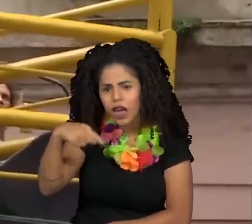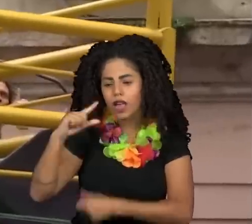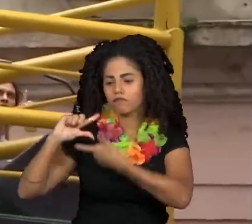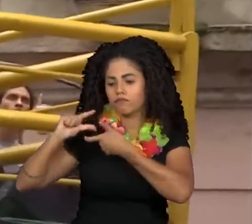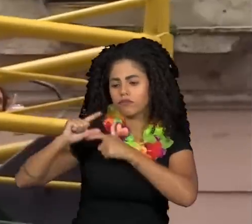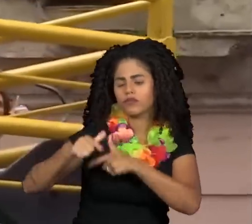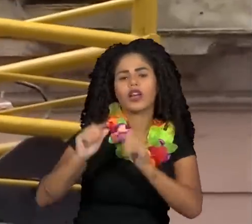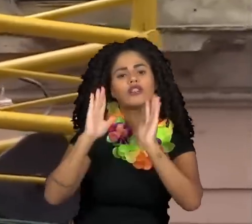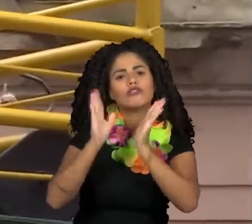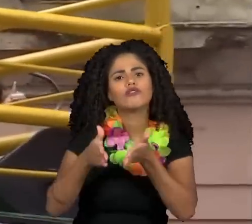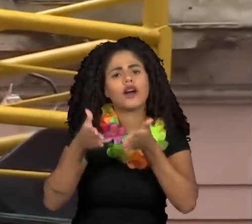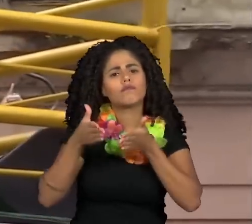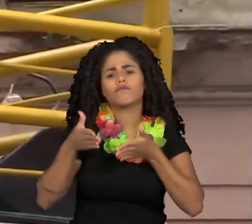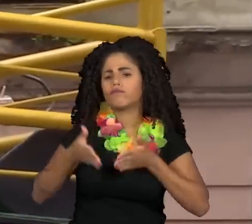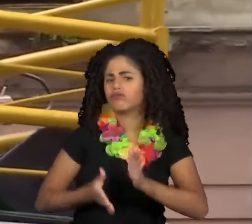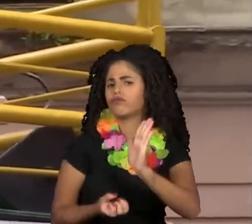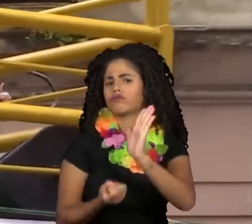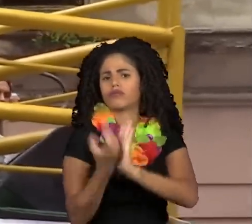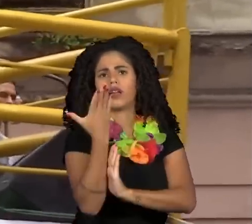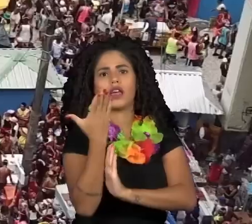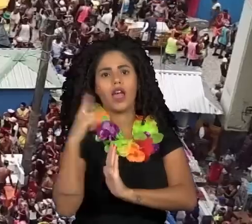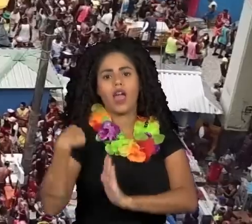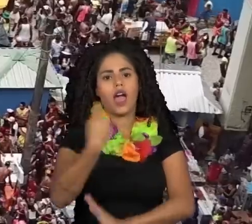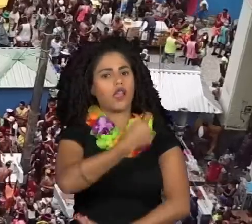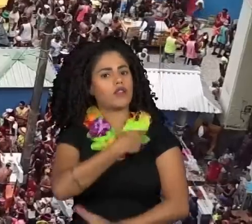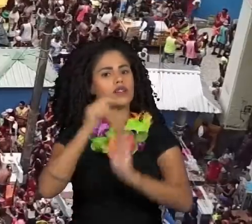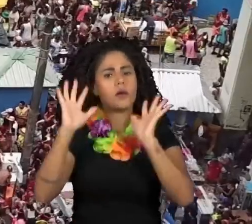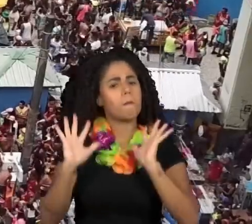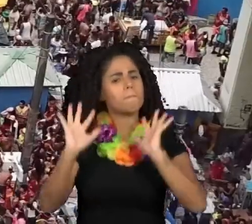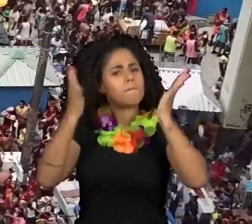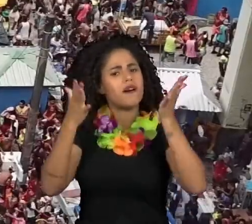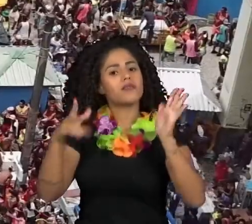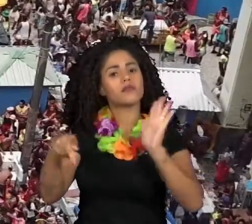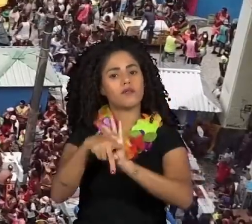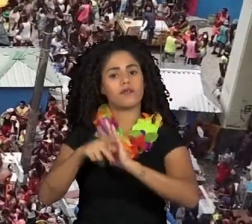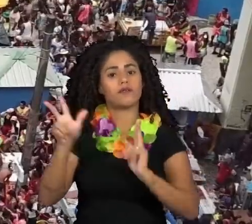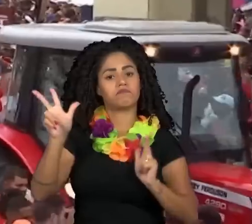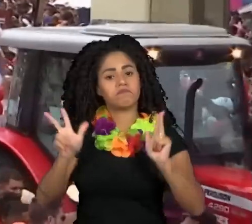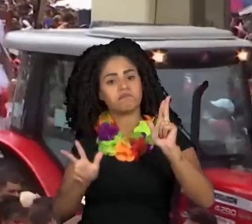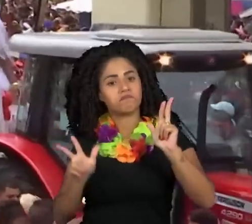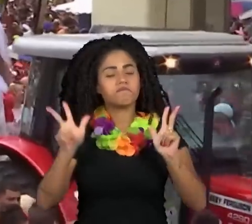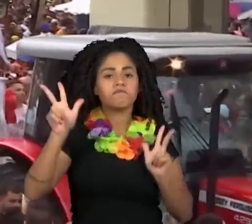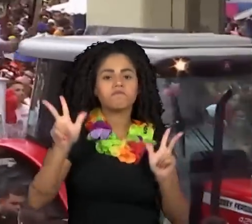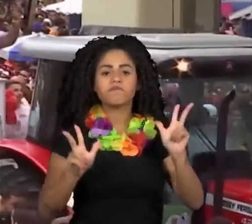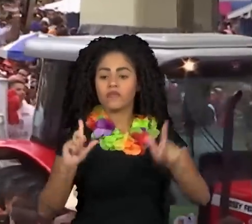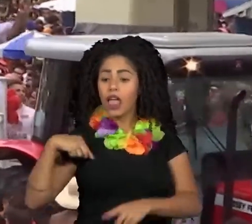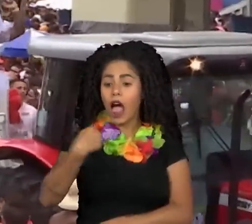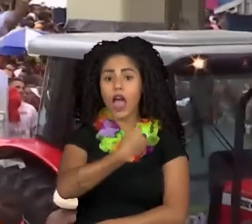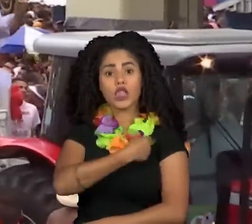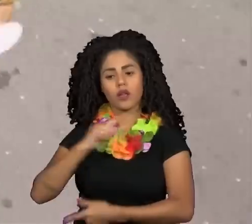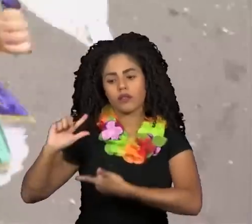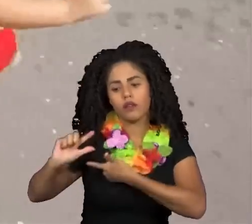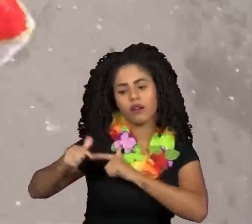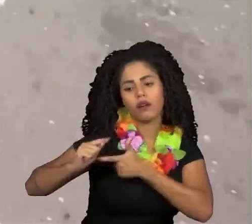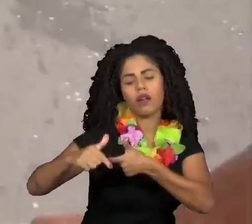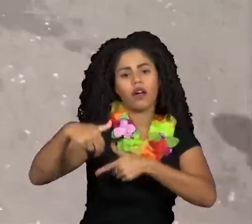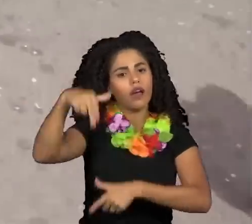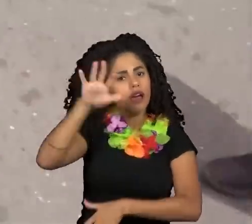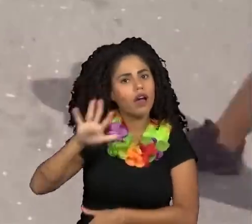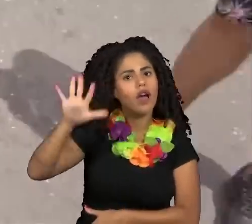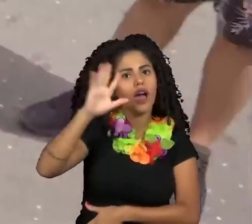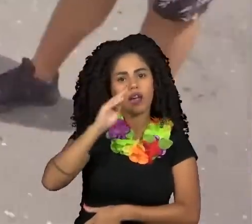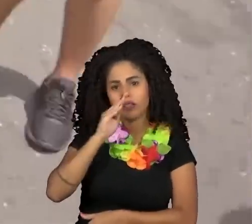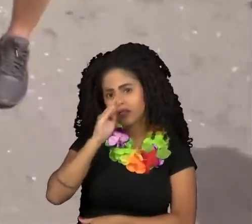tradicional, de nascimento mesmo das nossas festas carnavalescas, né? Da nossa tradição. E o Galo da Madrugada,